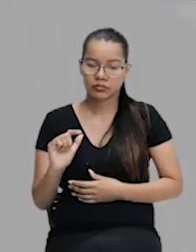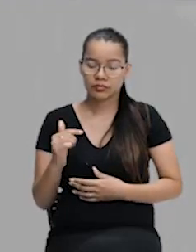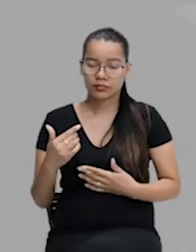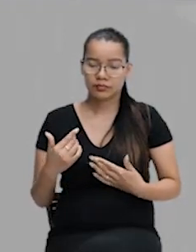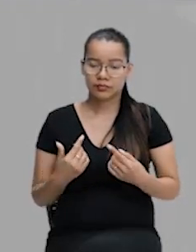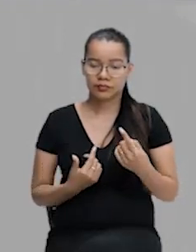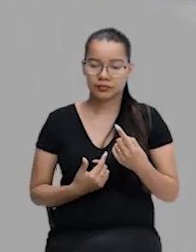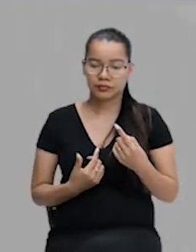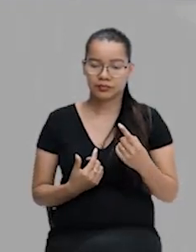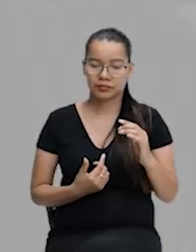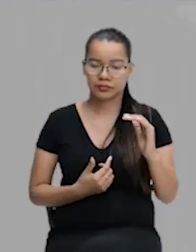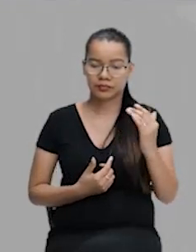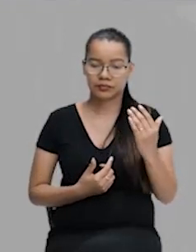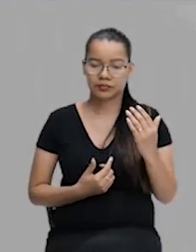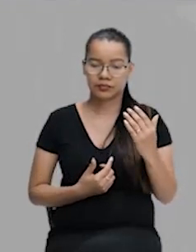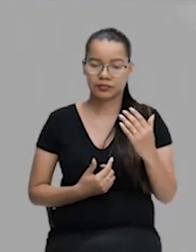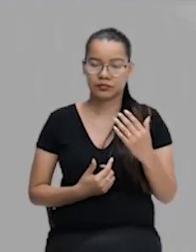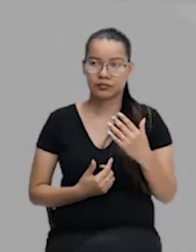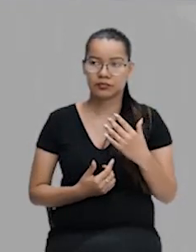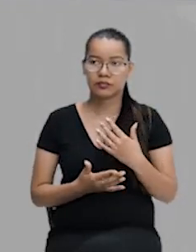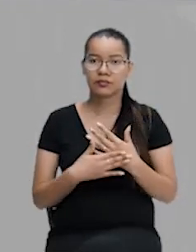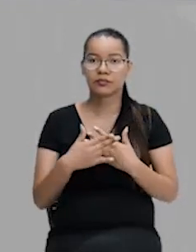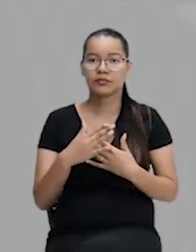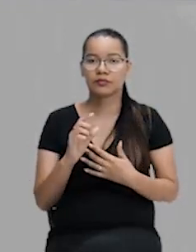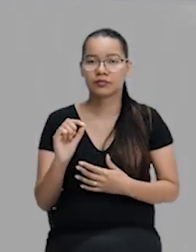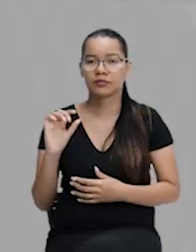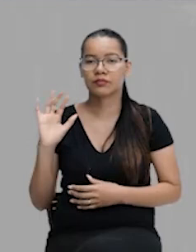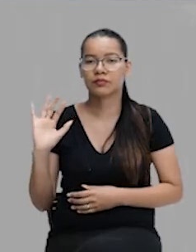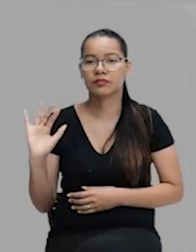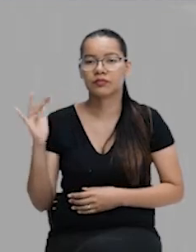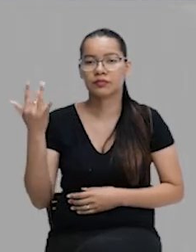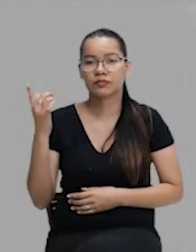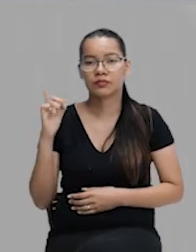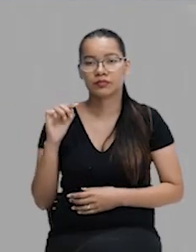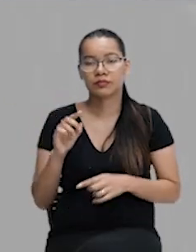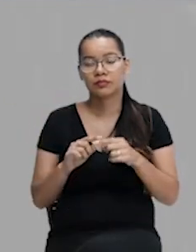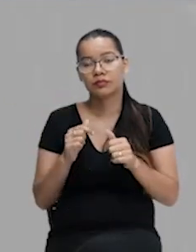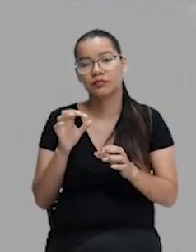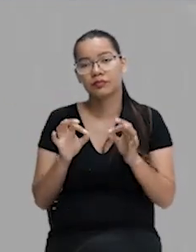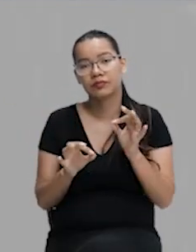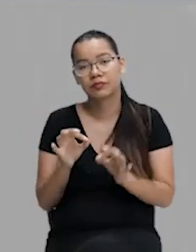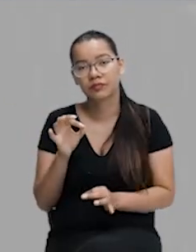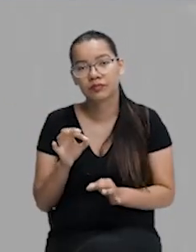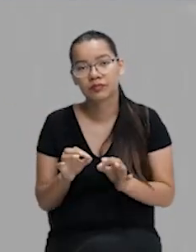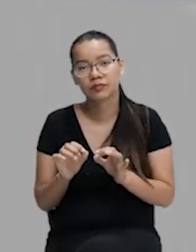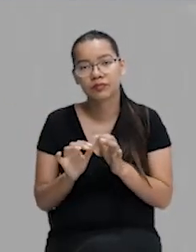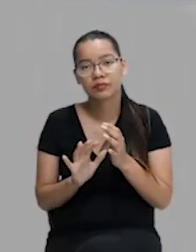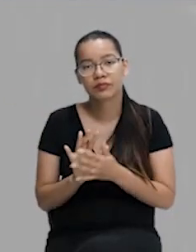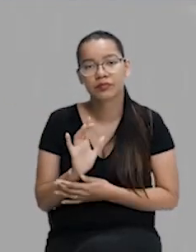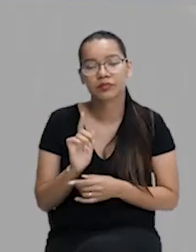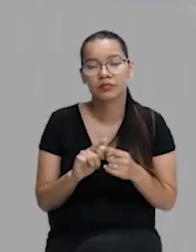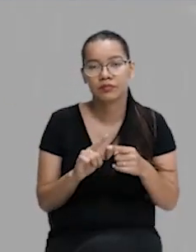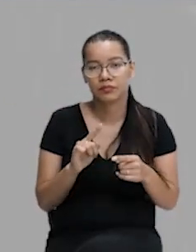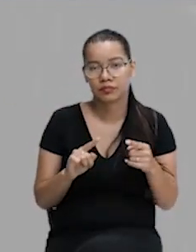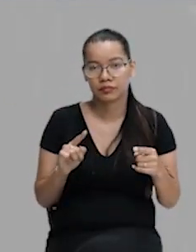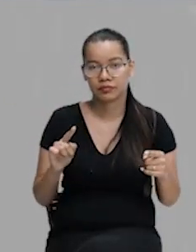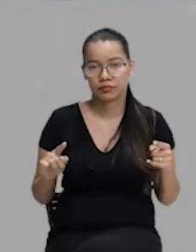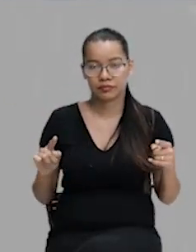ser satisfeita para que a reação ocorra é justamente a formação de produtos voláteis, formação